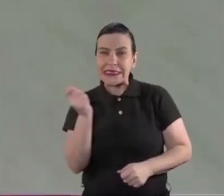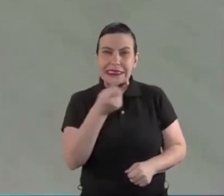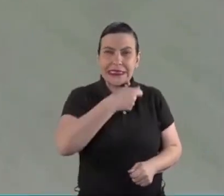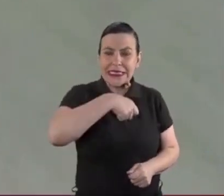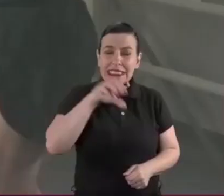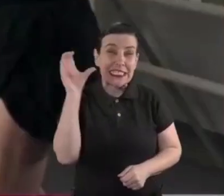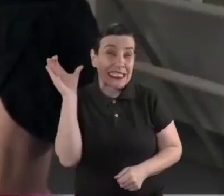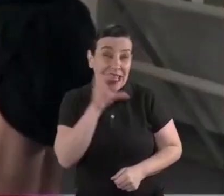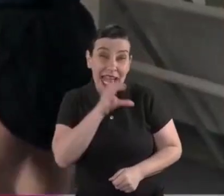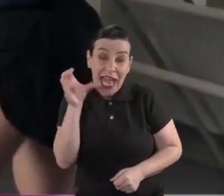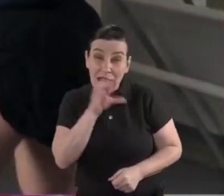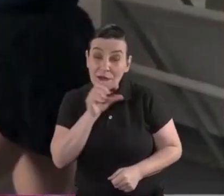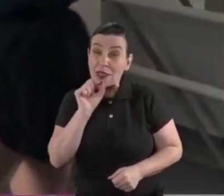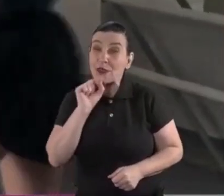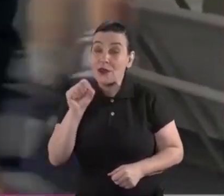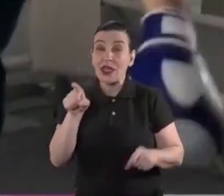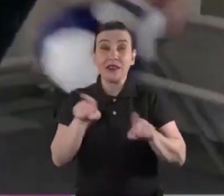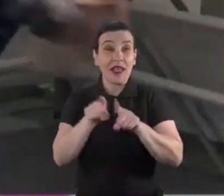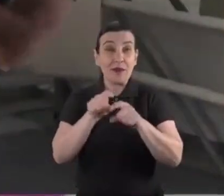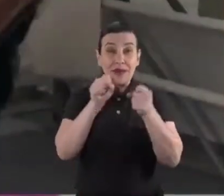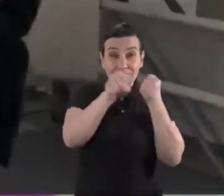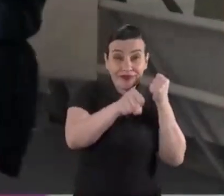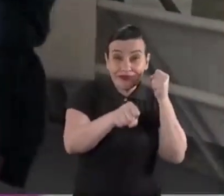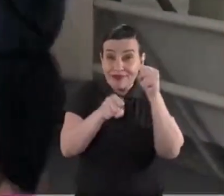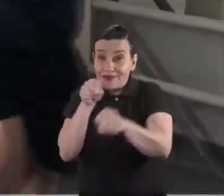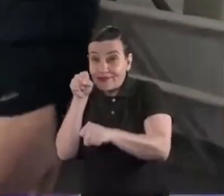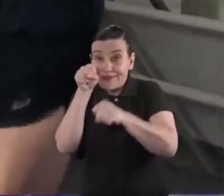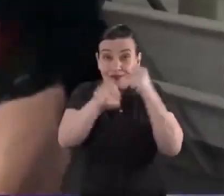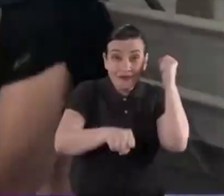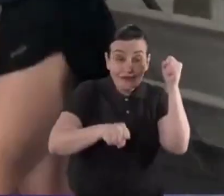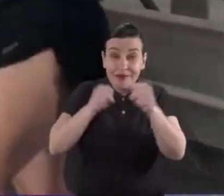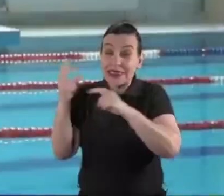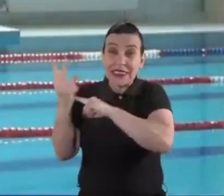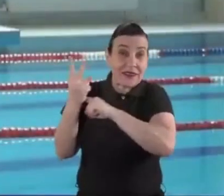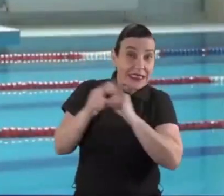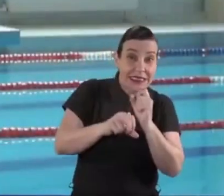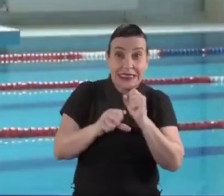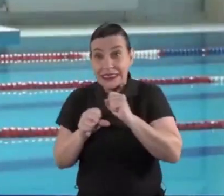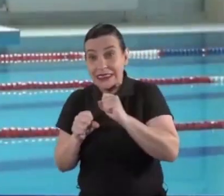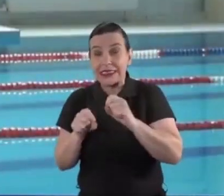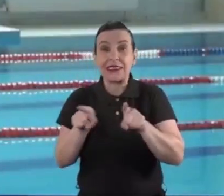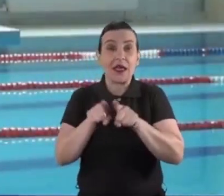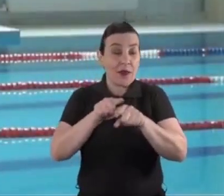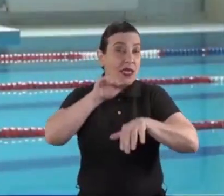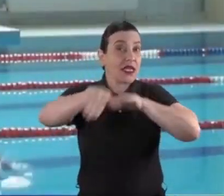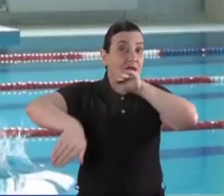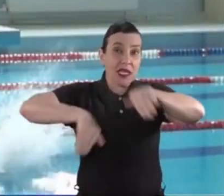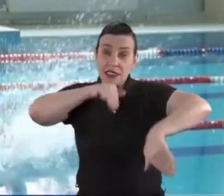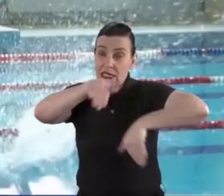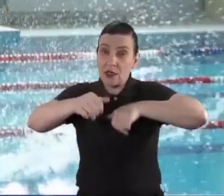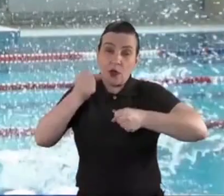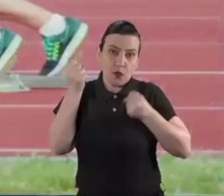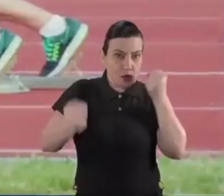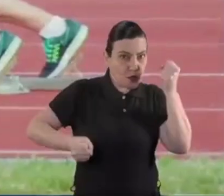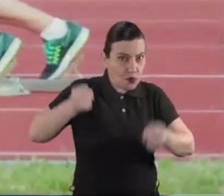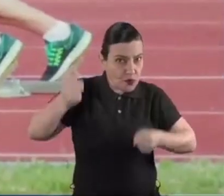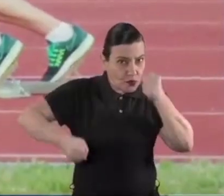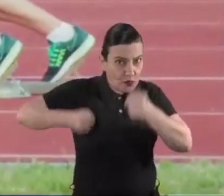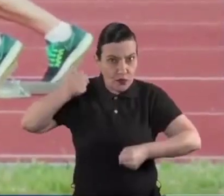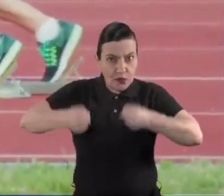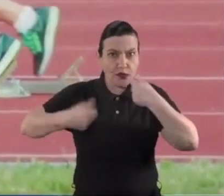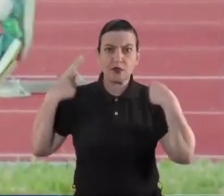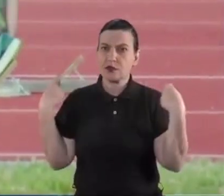rápido à jogada de um adversário ou um lutador que precisa se defender de um golpe, ou até para um nadador ou um corredor que precisam